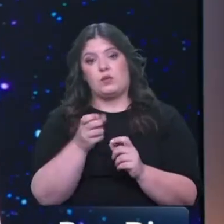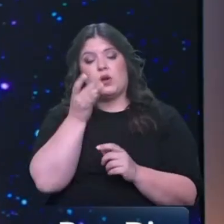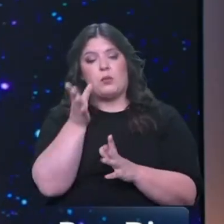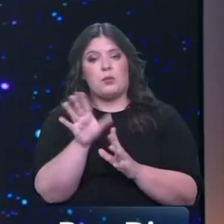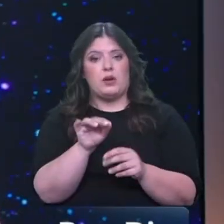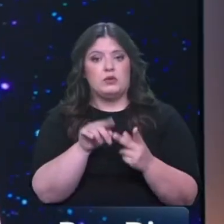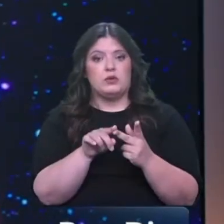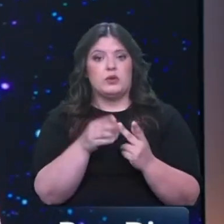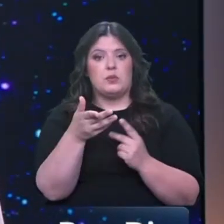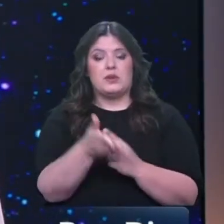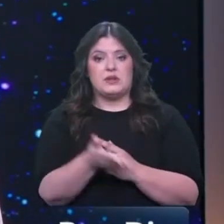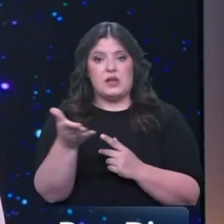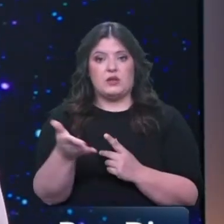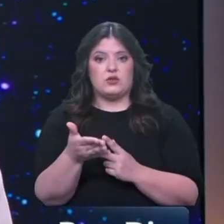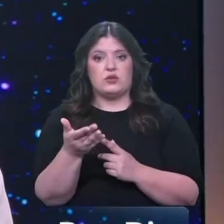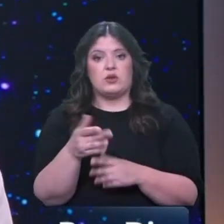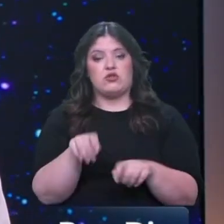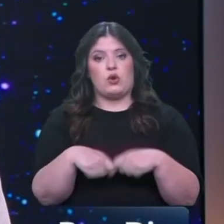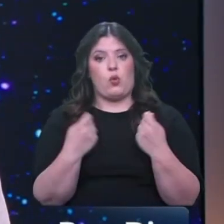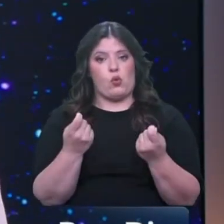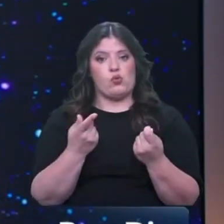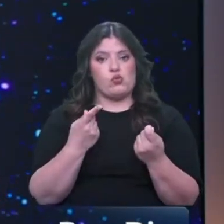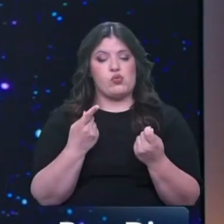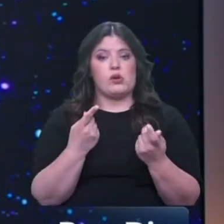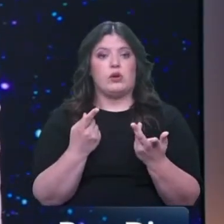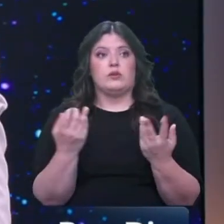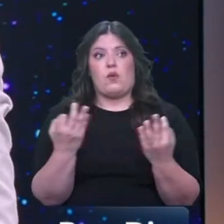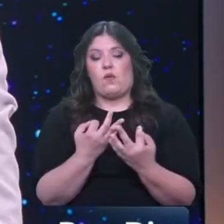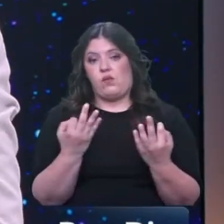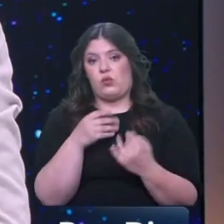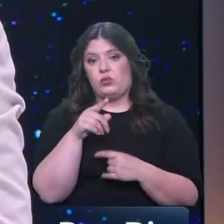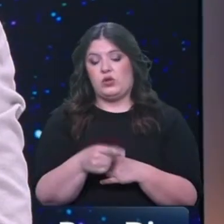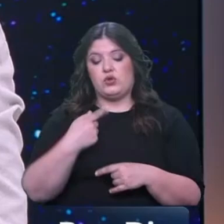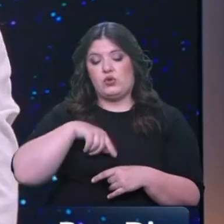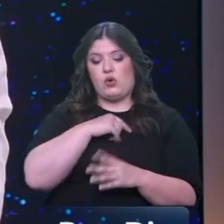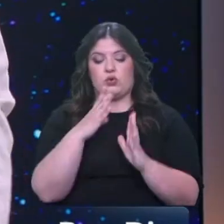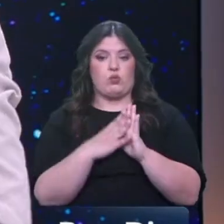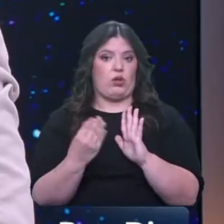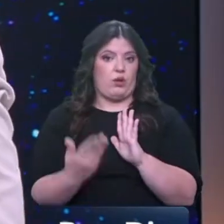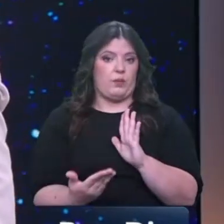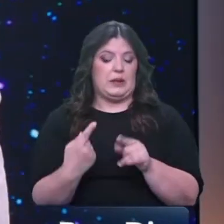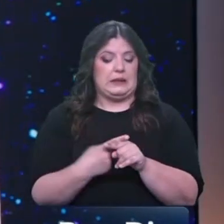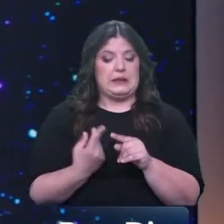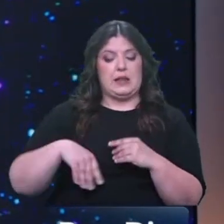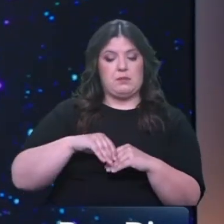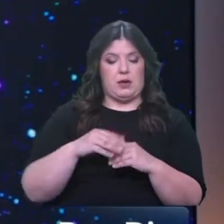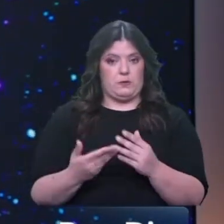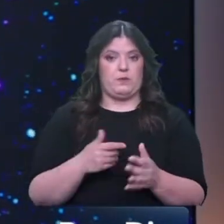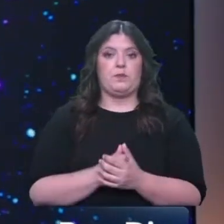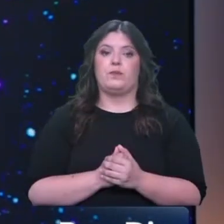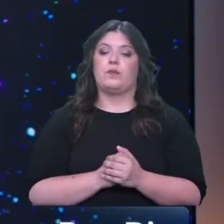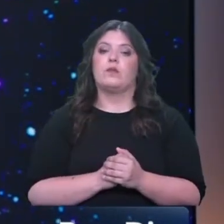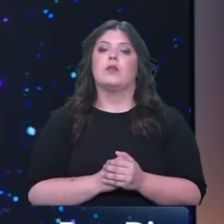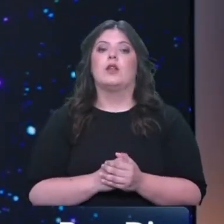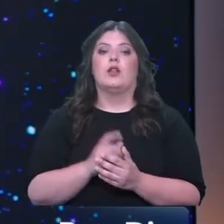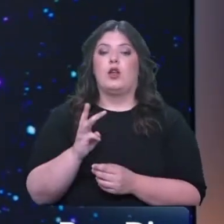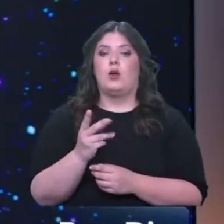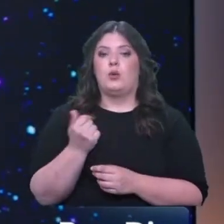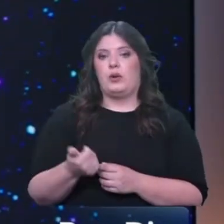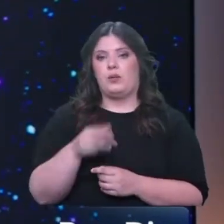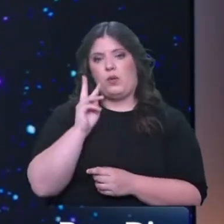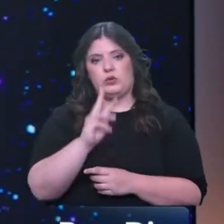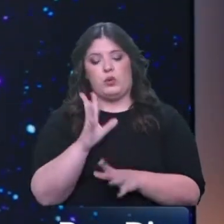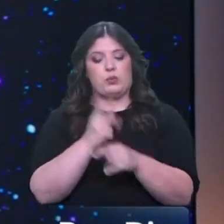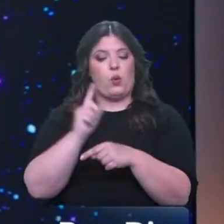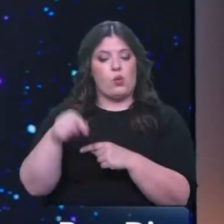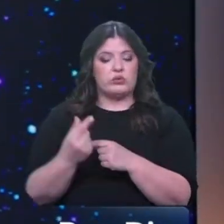rapidamente, mas esta veio estragar, no fundo, este nosso modelo. Mais interessante ainda, o James Webb olhou para